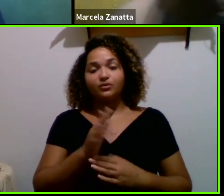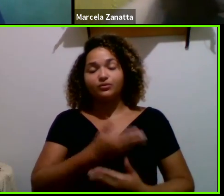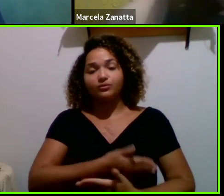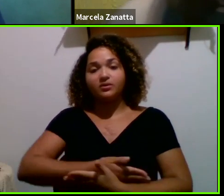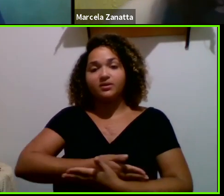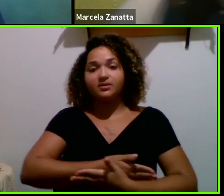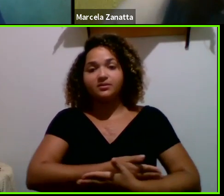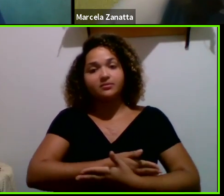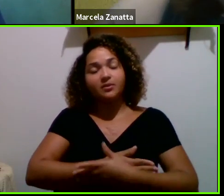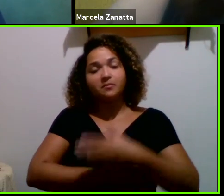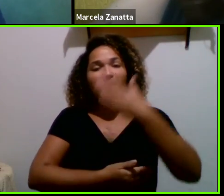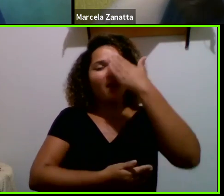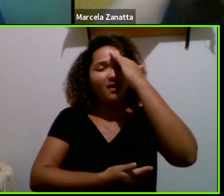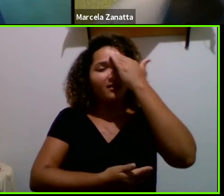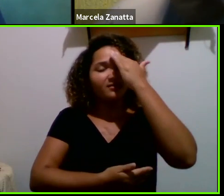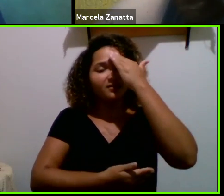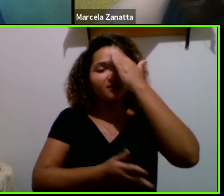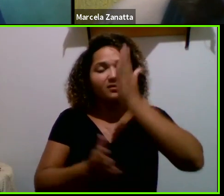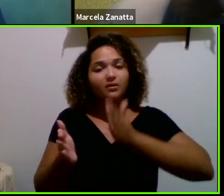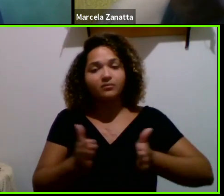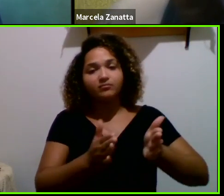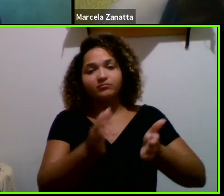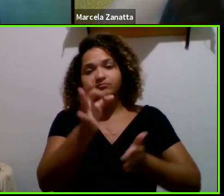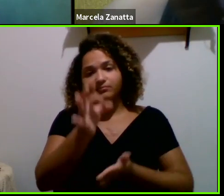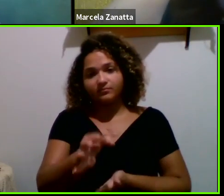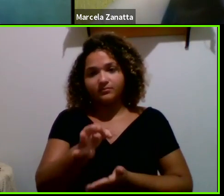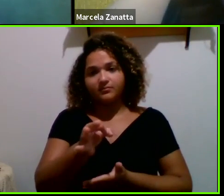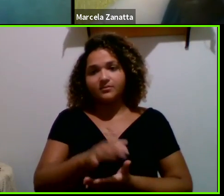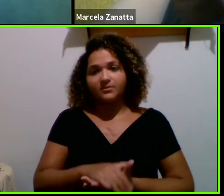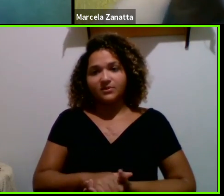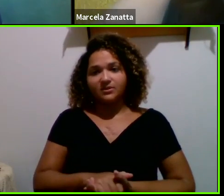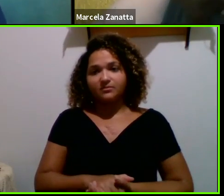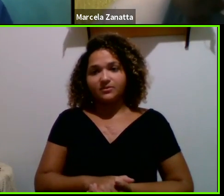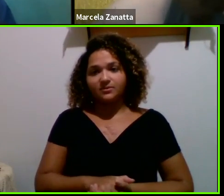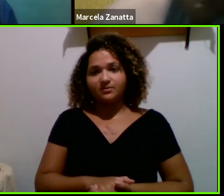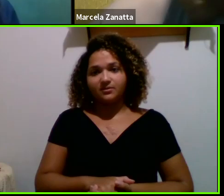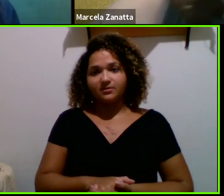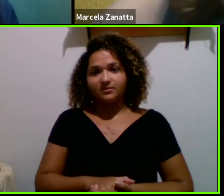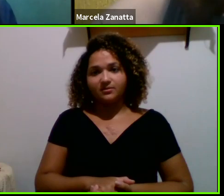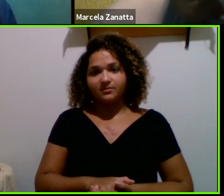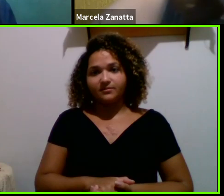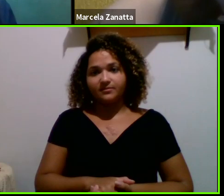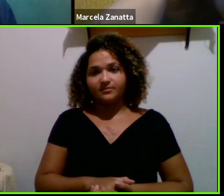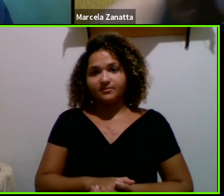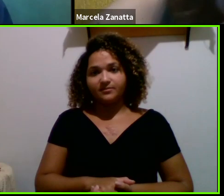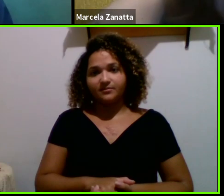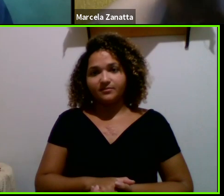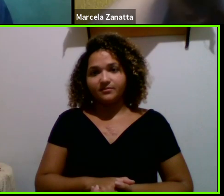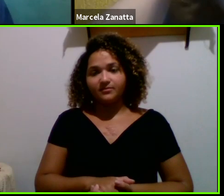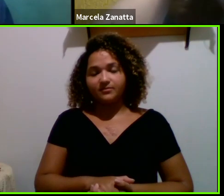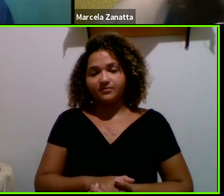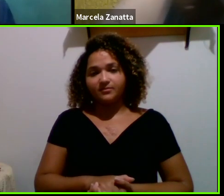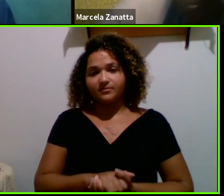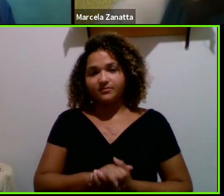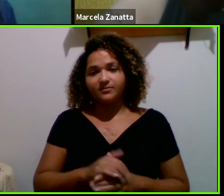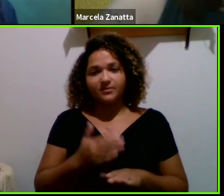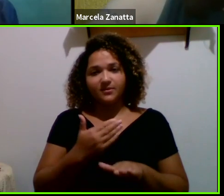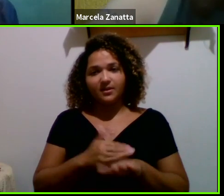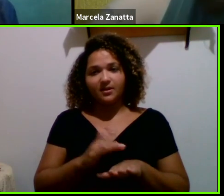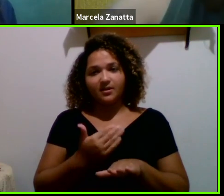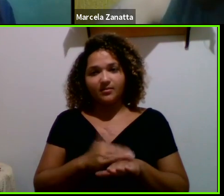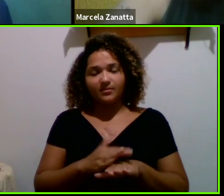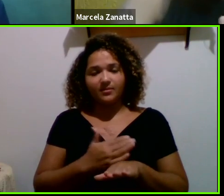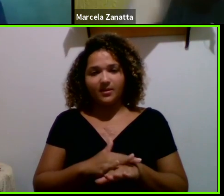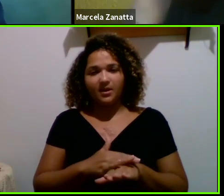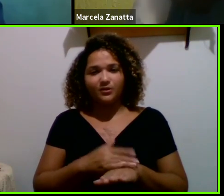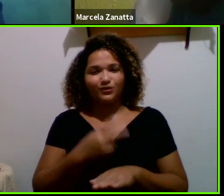pela contração fisiológica e a gente vê o resultado na hora. Na hora. Então, a prática fala muito para nós. Agora, evidência